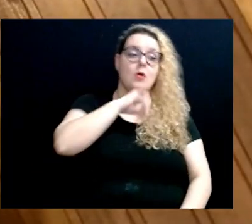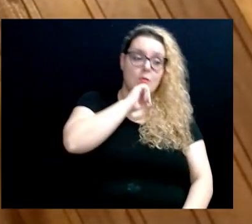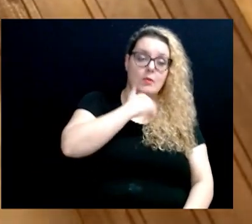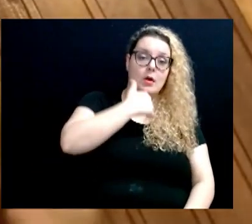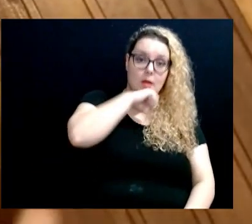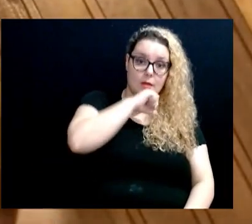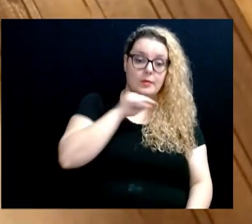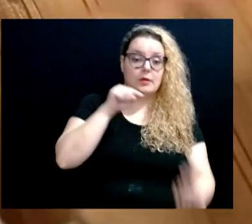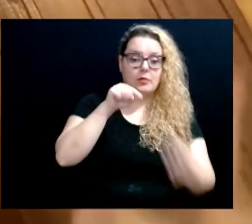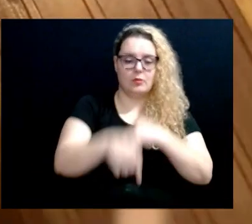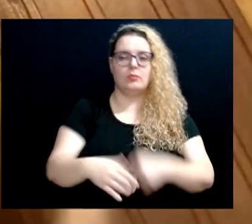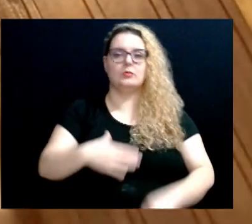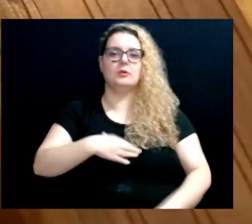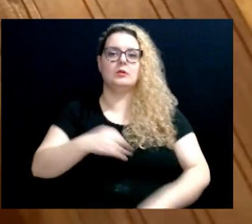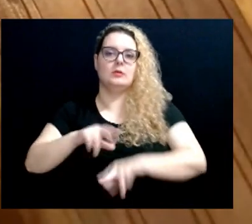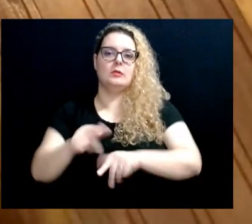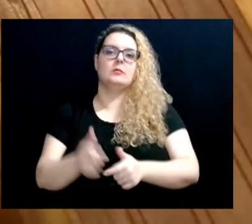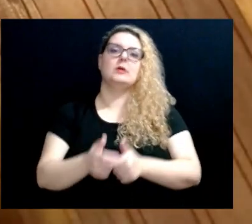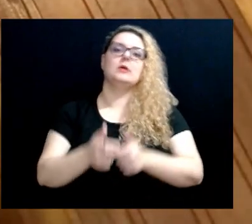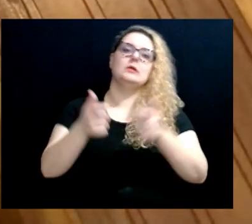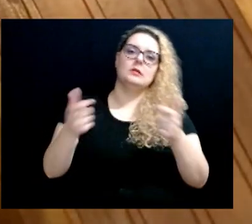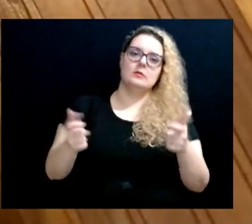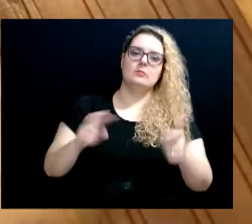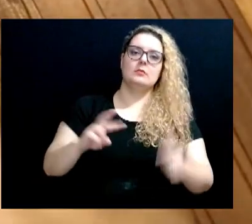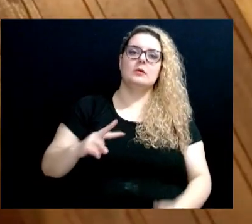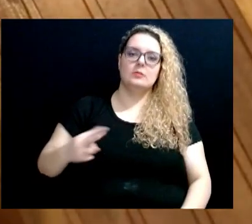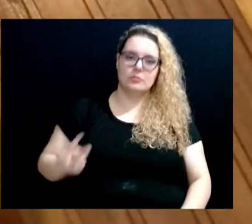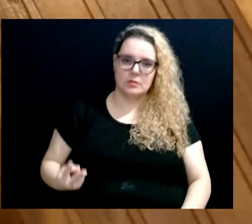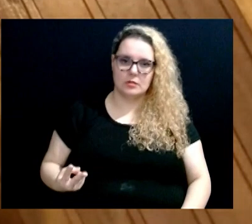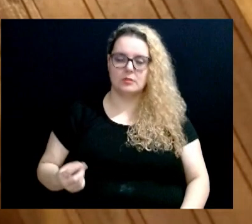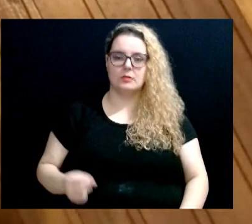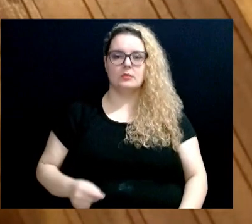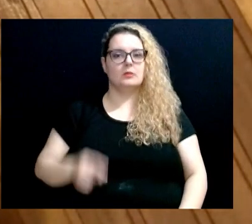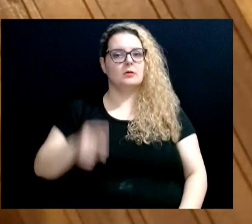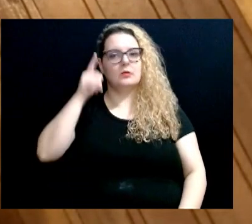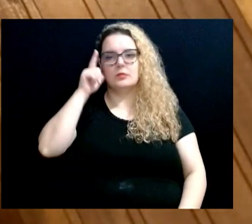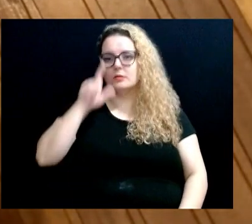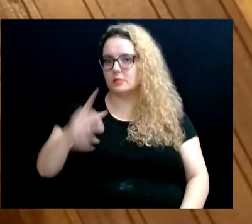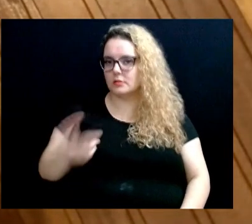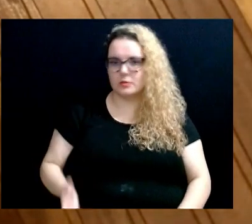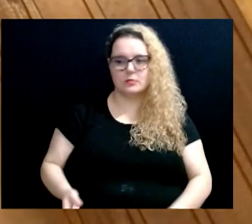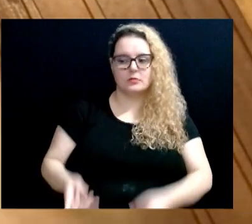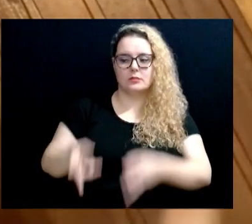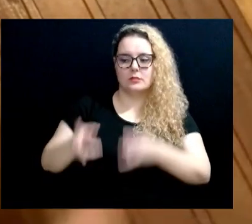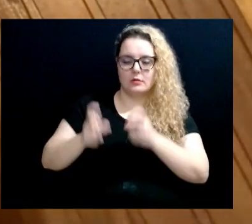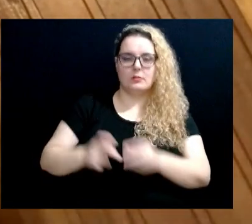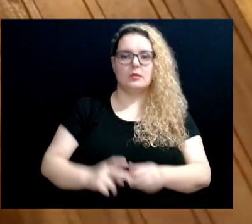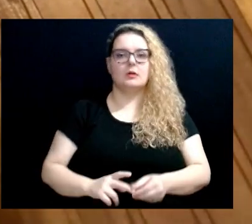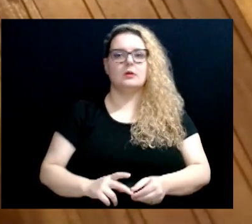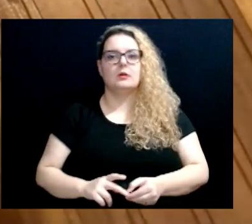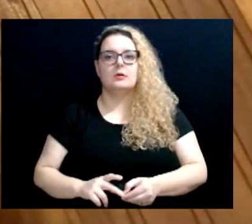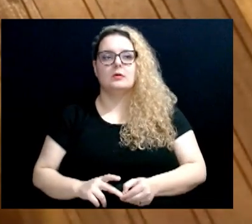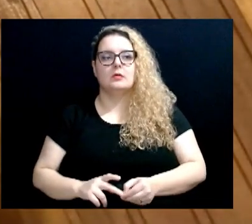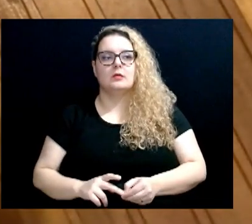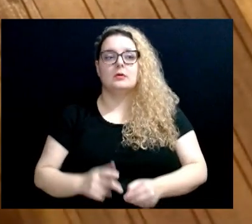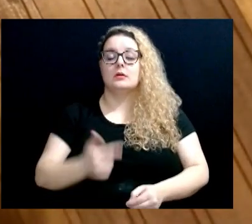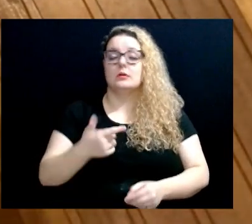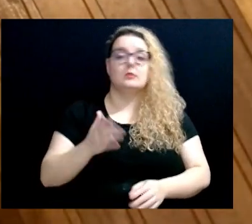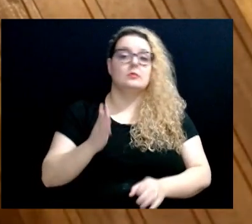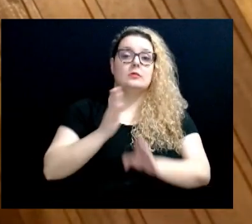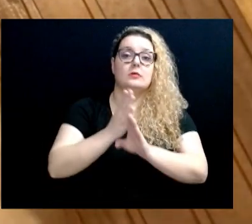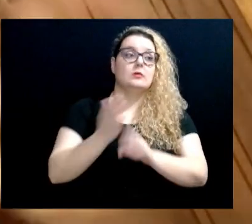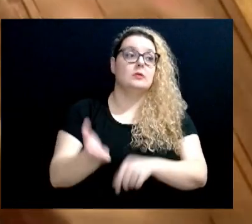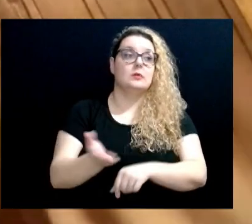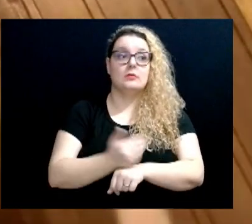na grande maioria das vezes não consegue ser identificado. E não ter essa identificação precoce